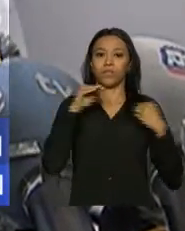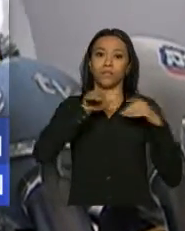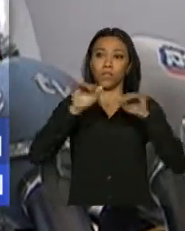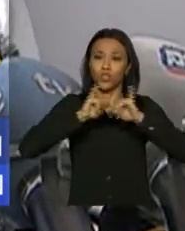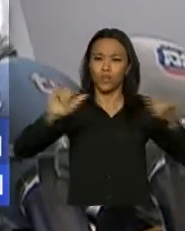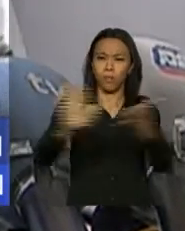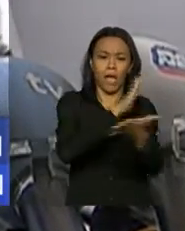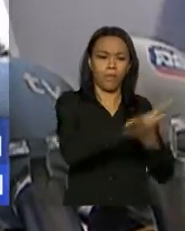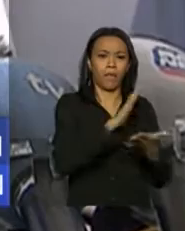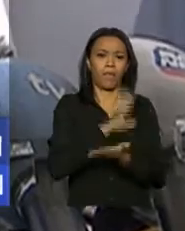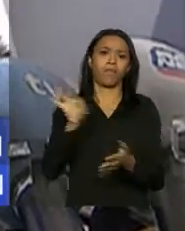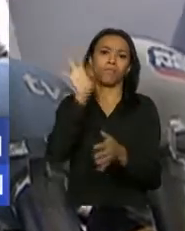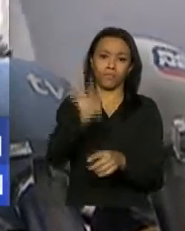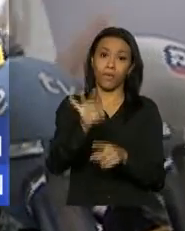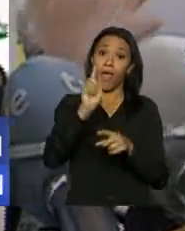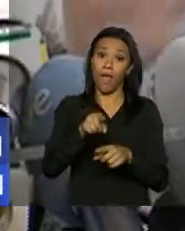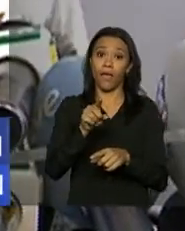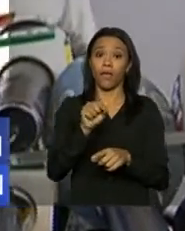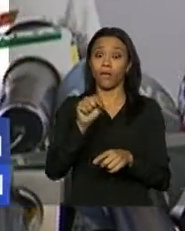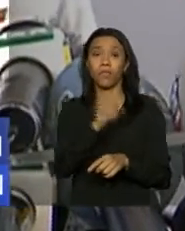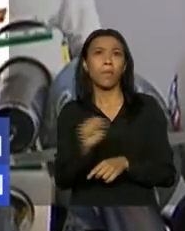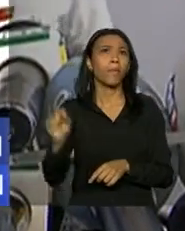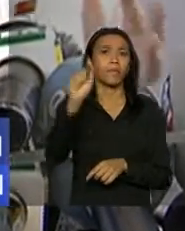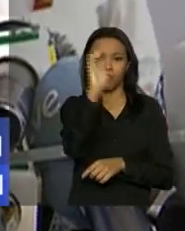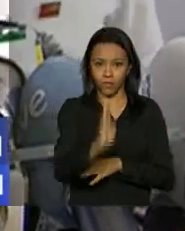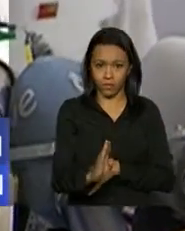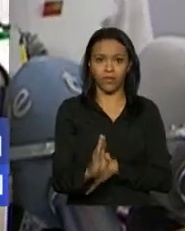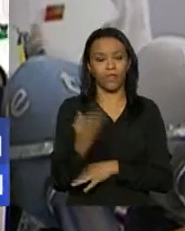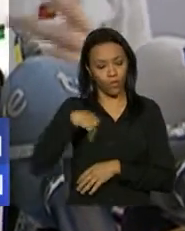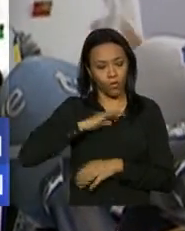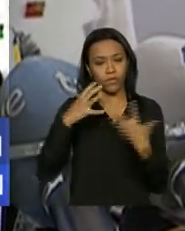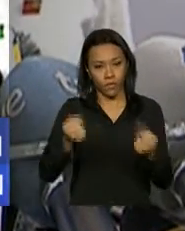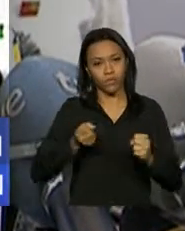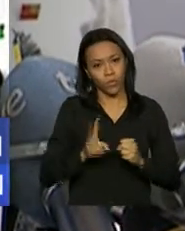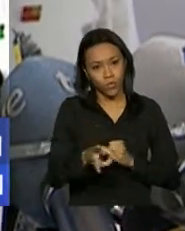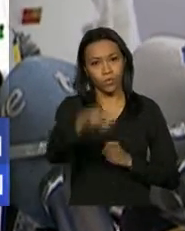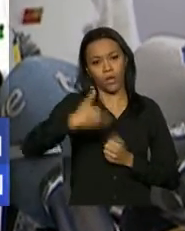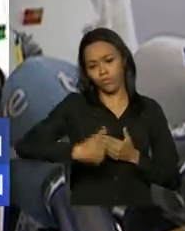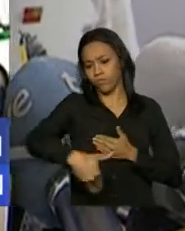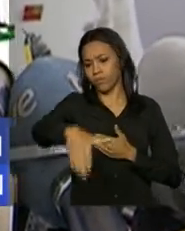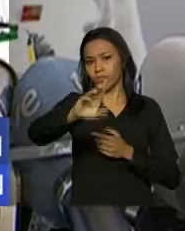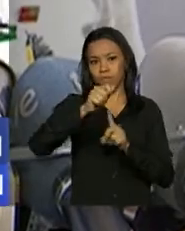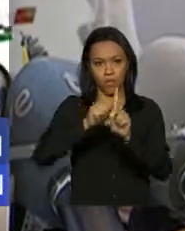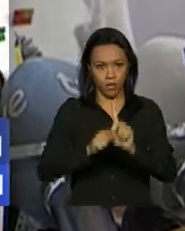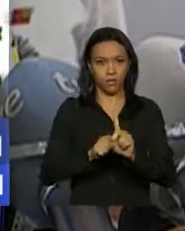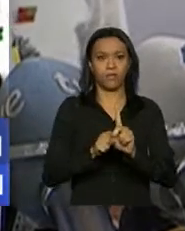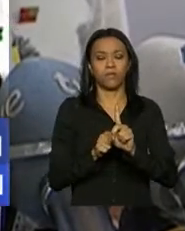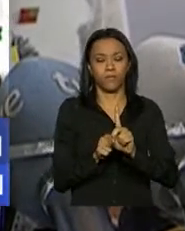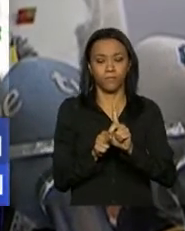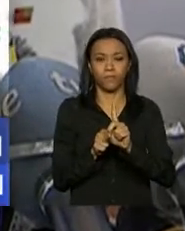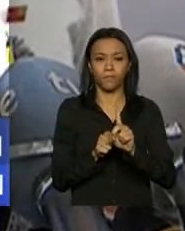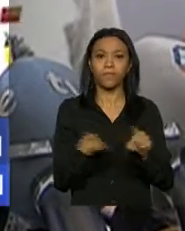nacional, ela é nacional. Nós continuaremos essa campanha ao longo do mês. Nós vamos, inclusive,